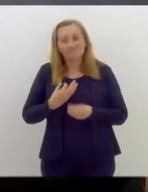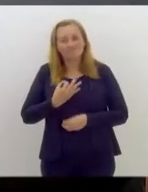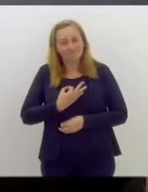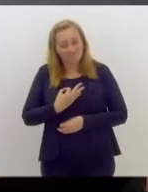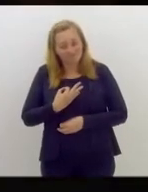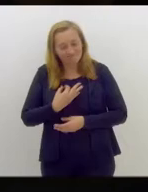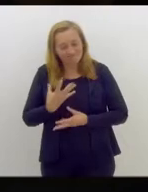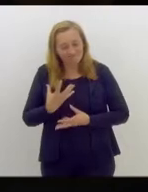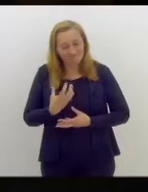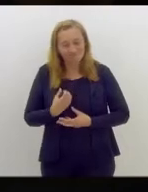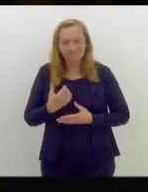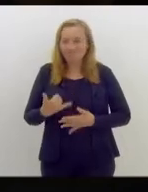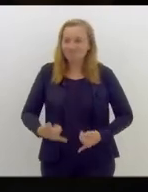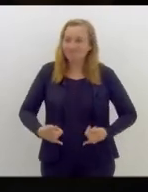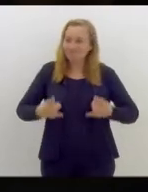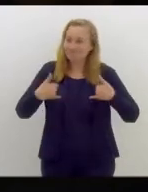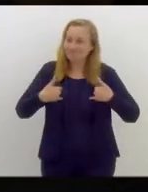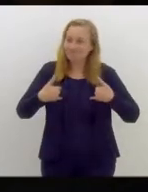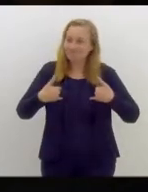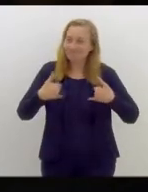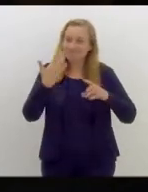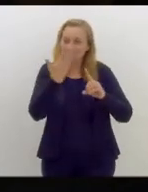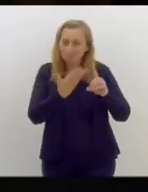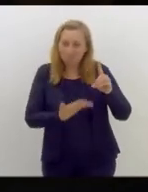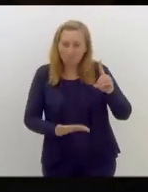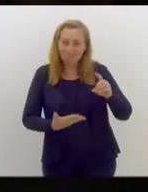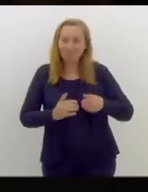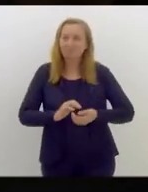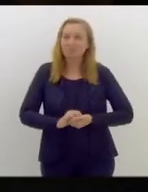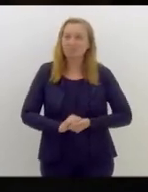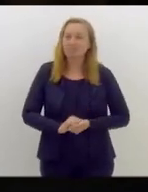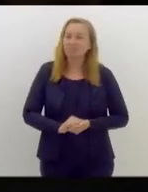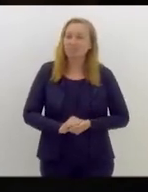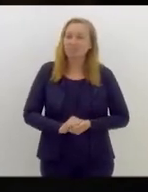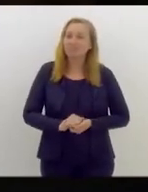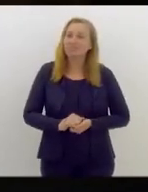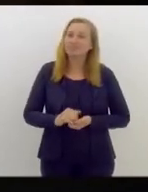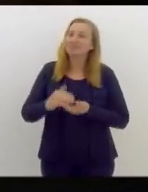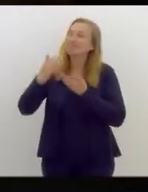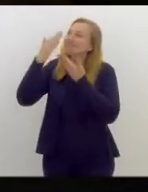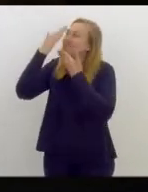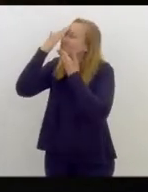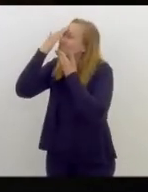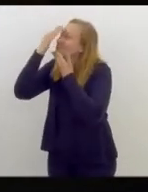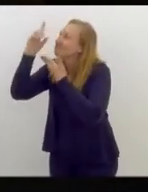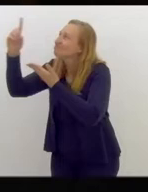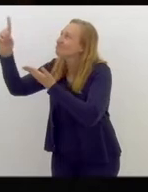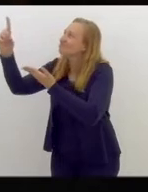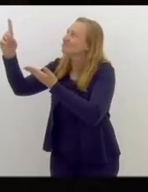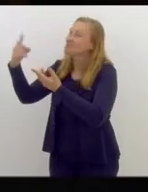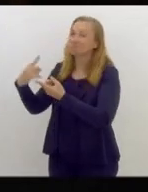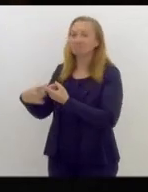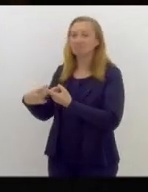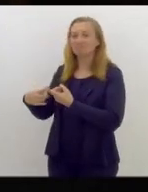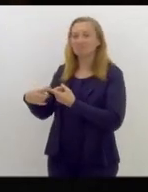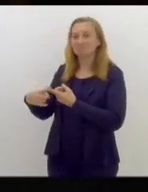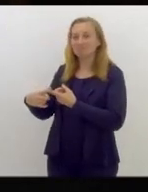para receber tão honrada homenagem. A Deus, porque me colocou